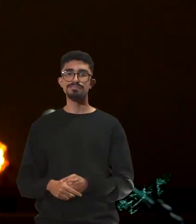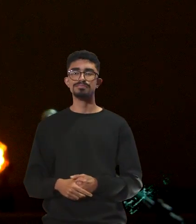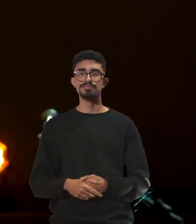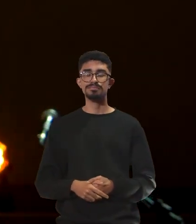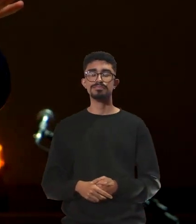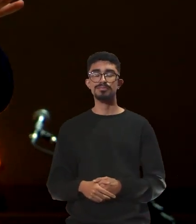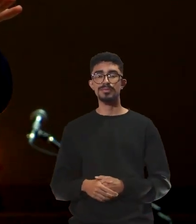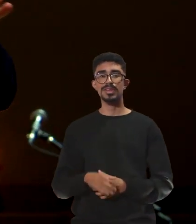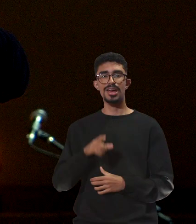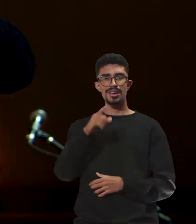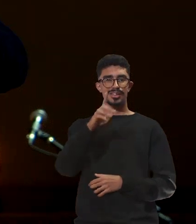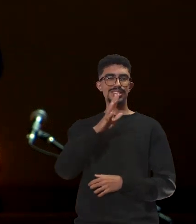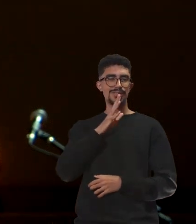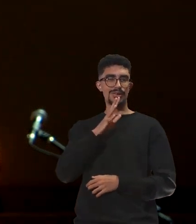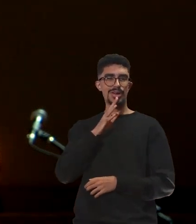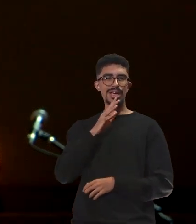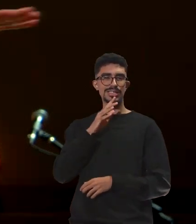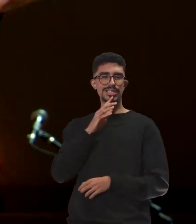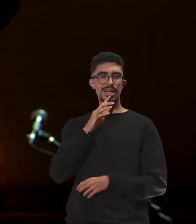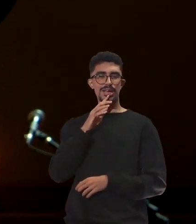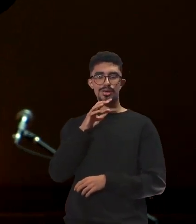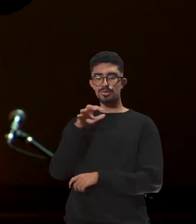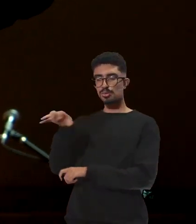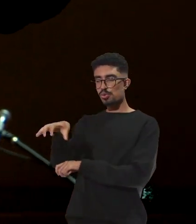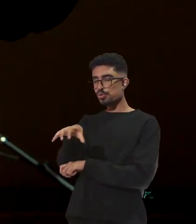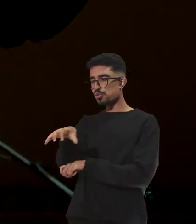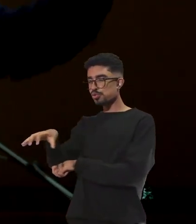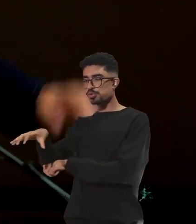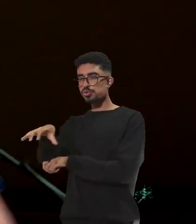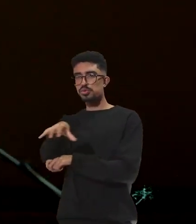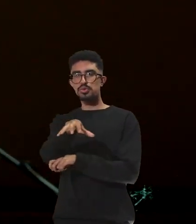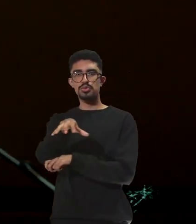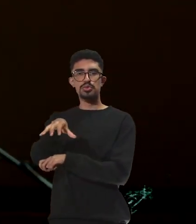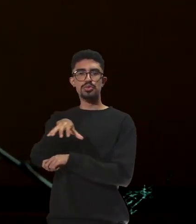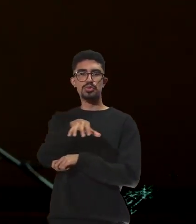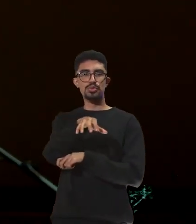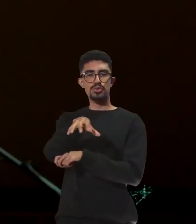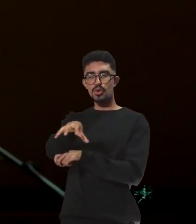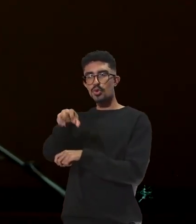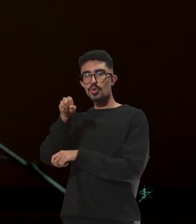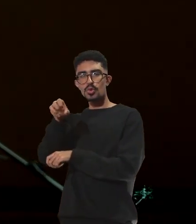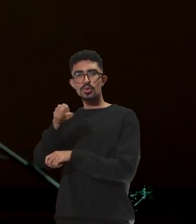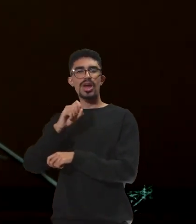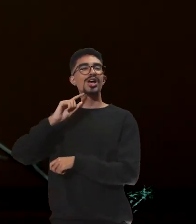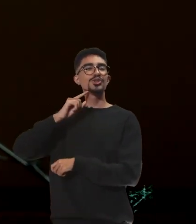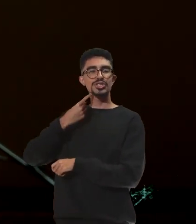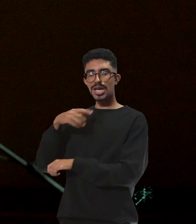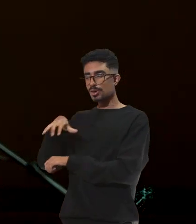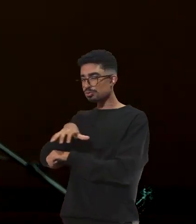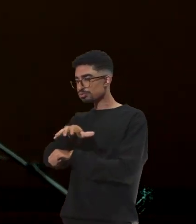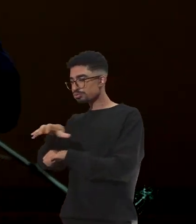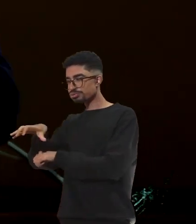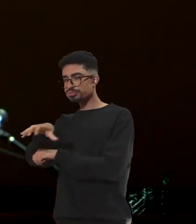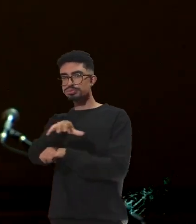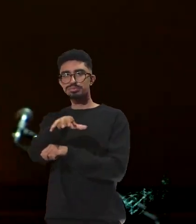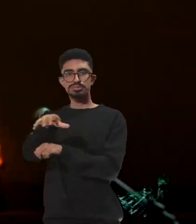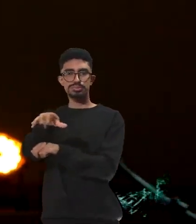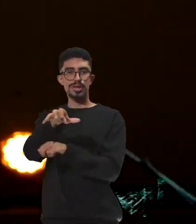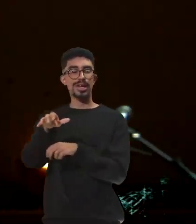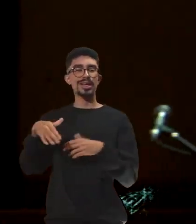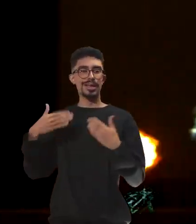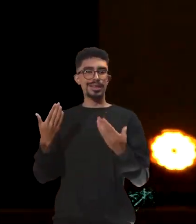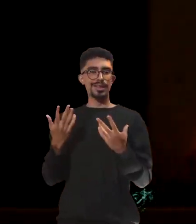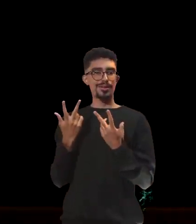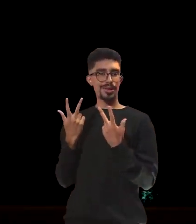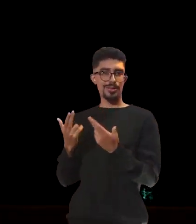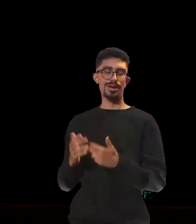está indo assim, o robôzinho bate na parede, redireciona. Confronto vai te redirecionar, você precisa ser confrontado, meu amigo. Mas a gente vive numa